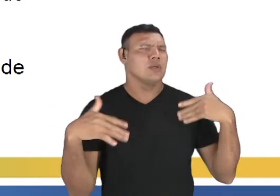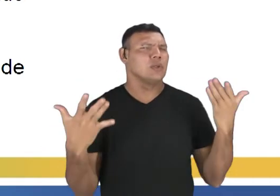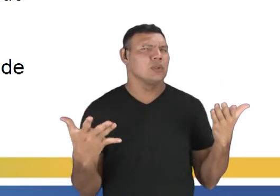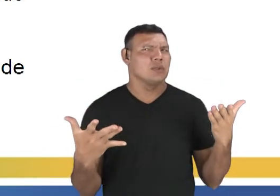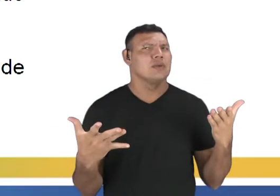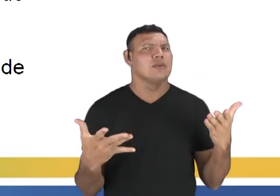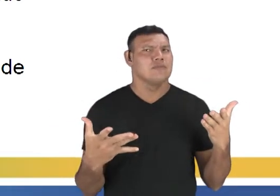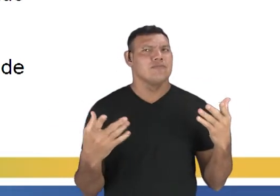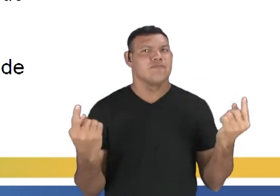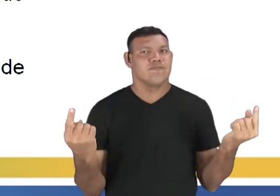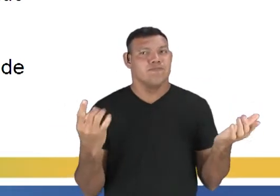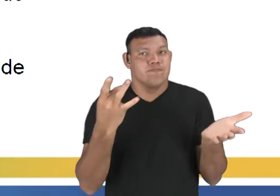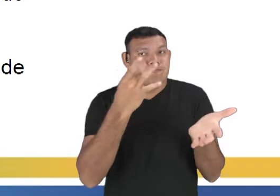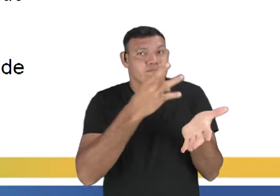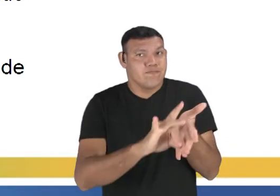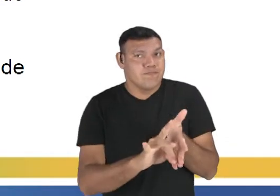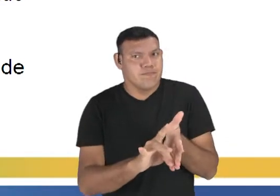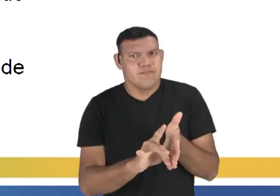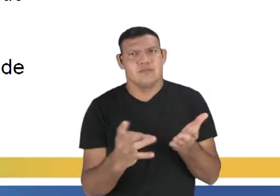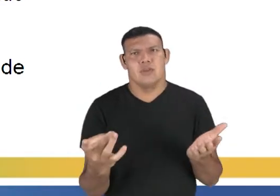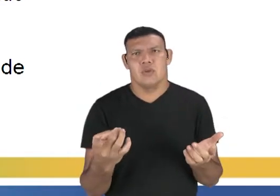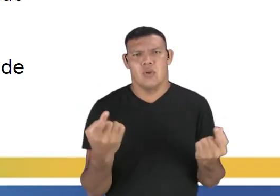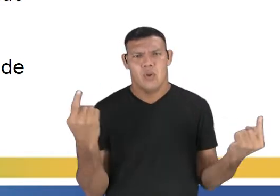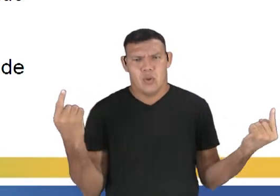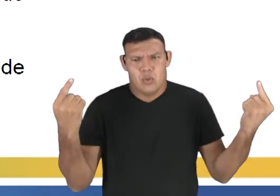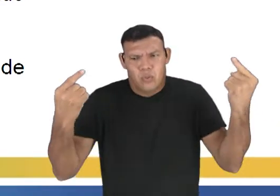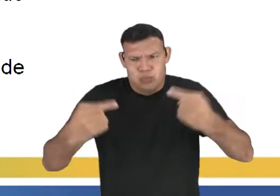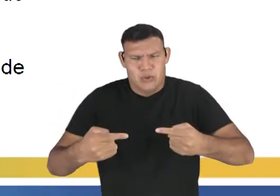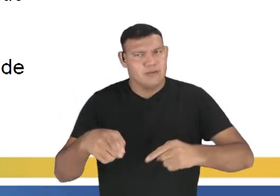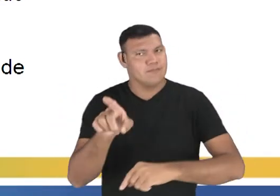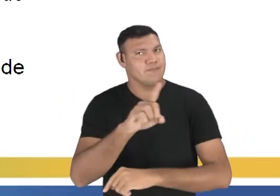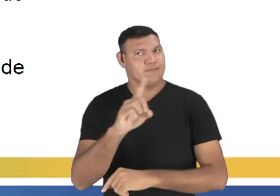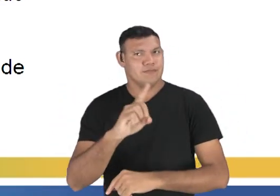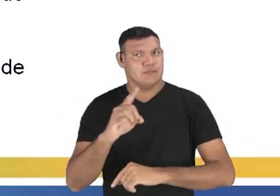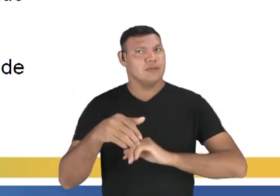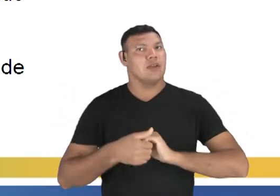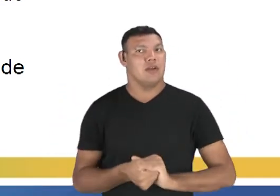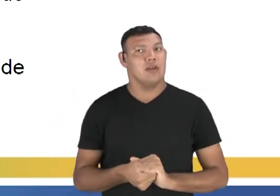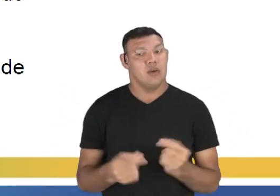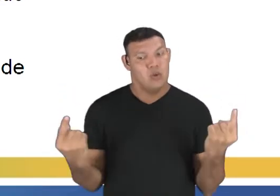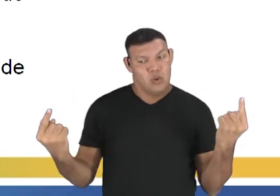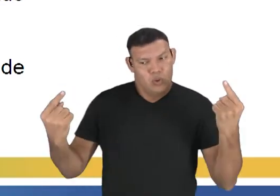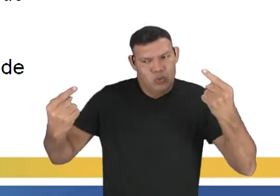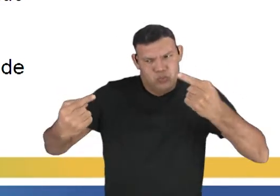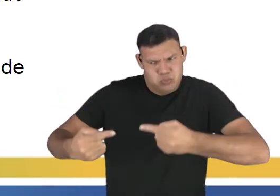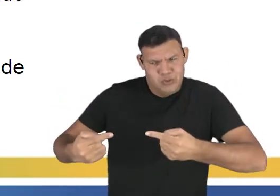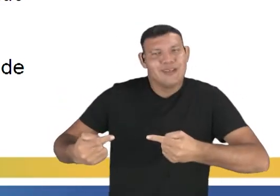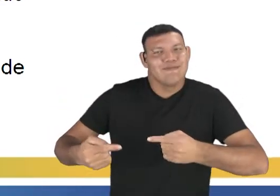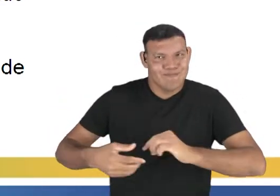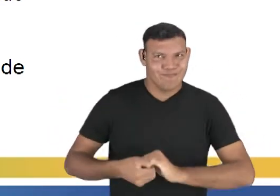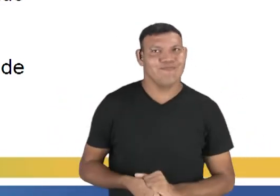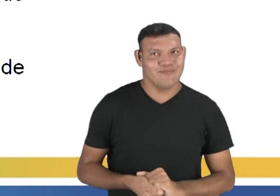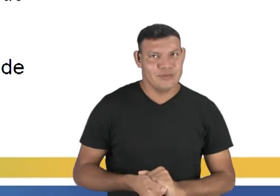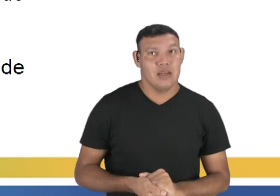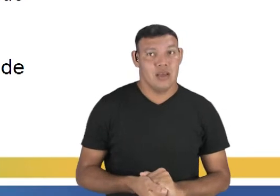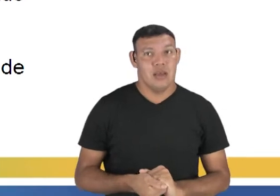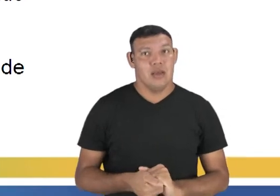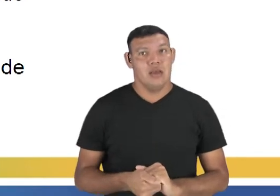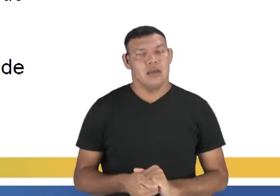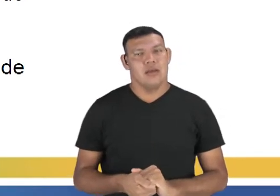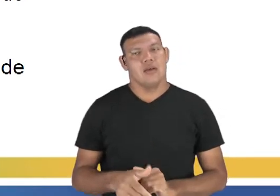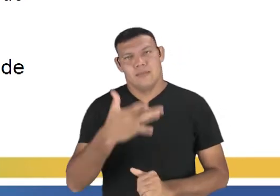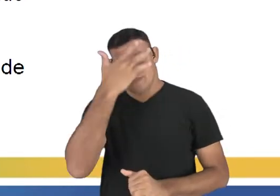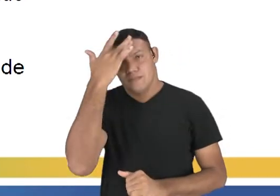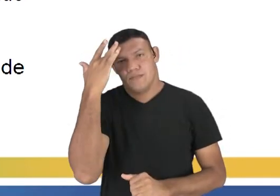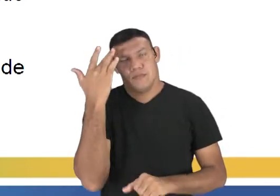O adversário ele não compete diretamente com o outro adversário. O competidor, né, o atleta nessa modalidade de esporte